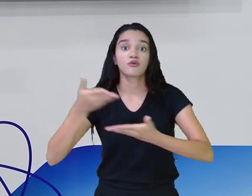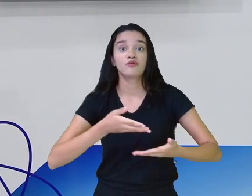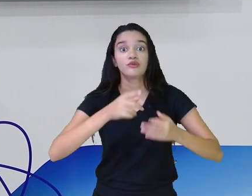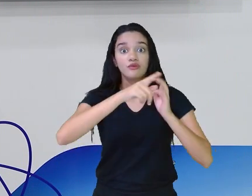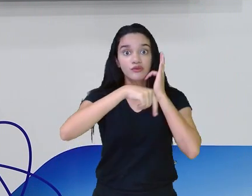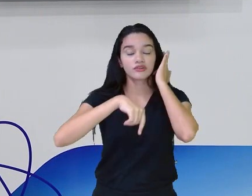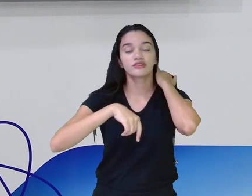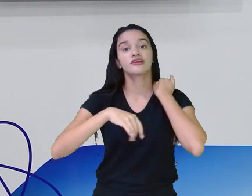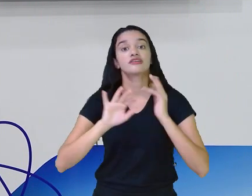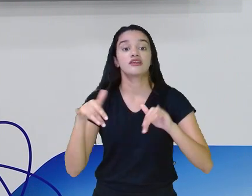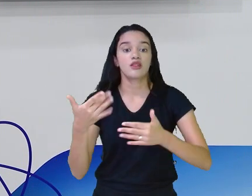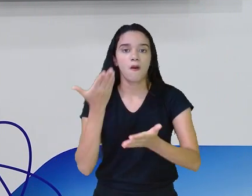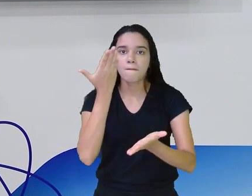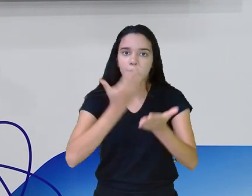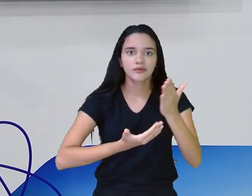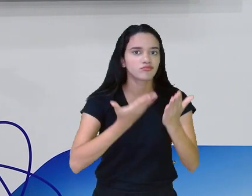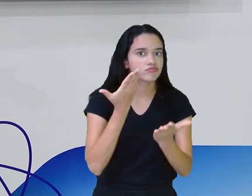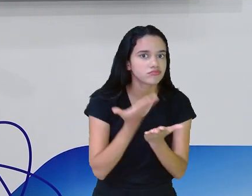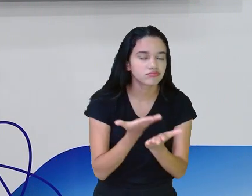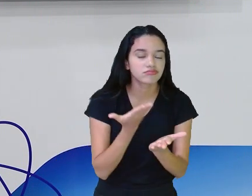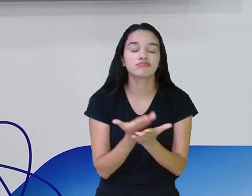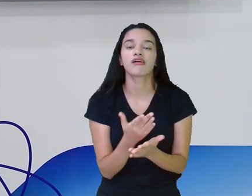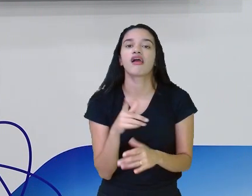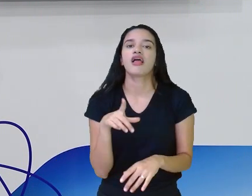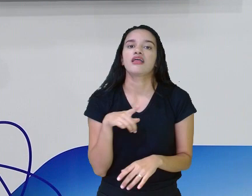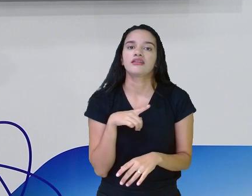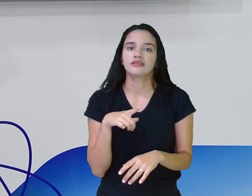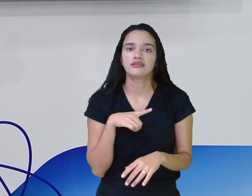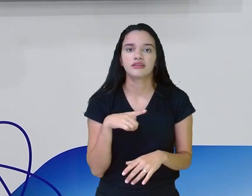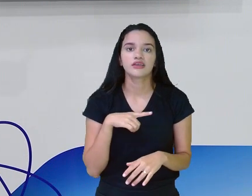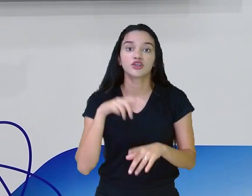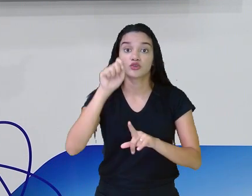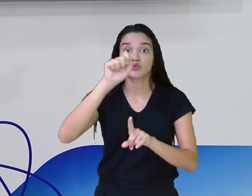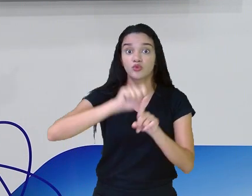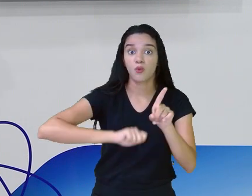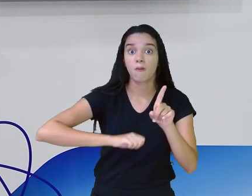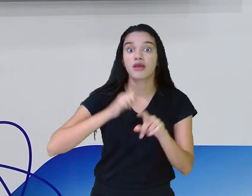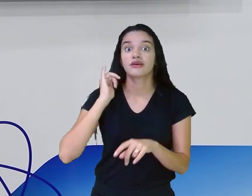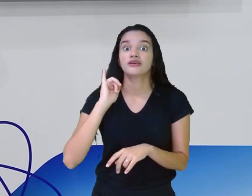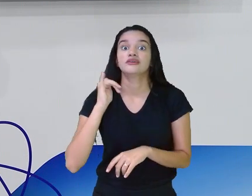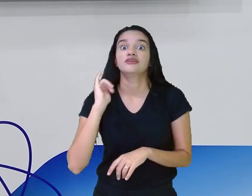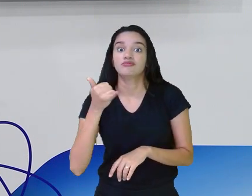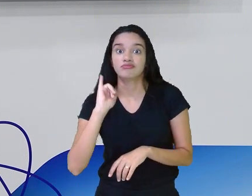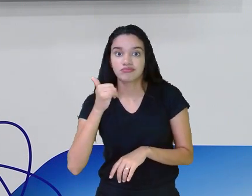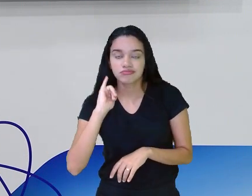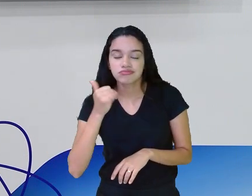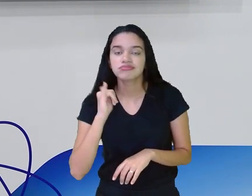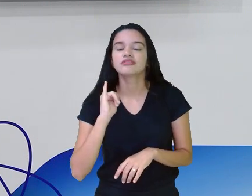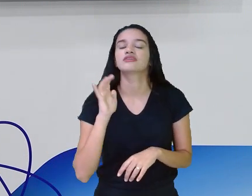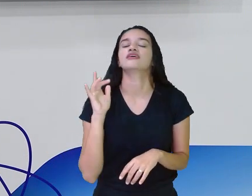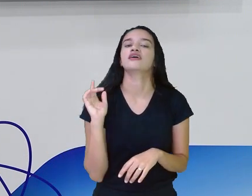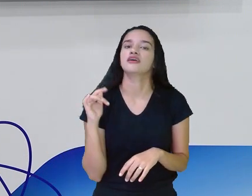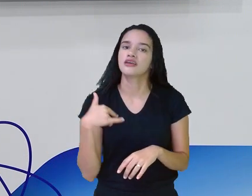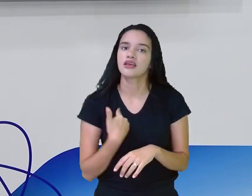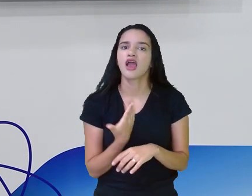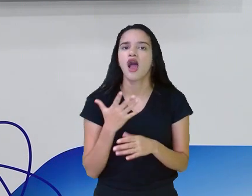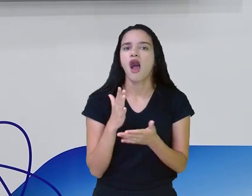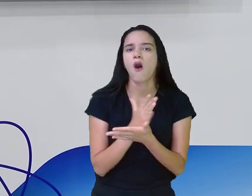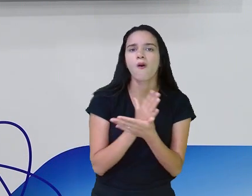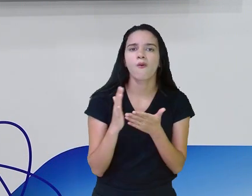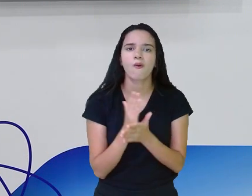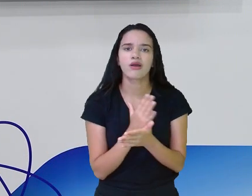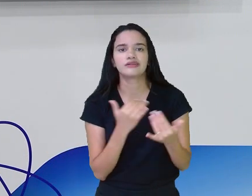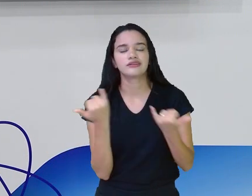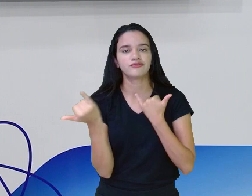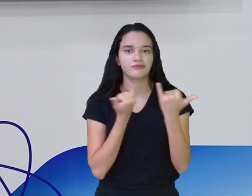nenhuma aula, porque tem muita coisa interessante no decorrer ainda desse mês sobre os contos, algumas informações que eu não tinha trazido ainda,